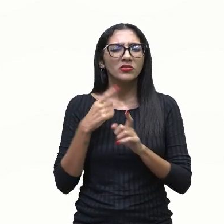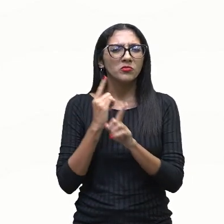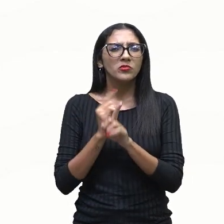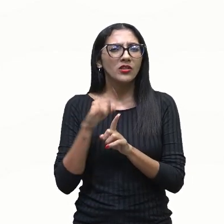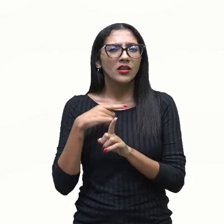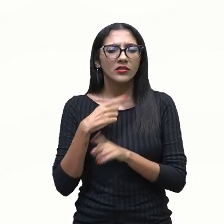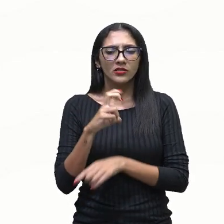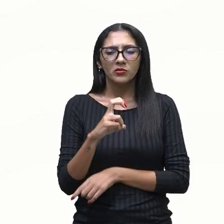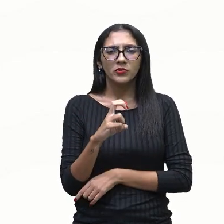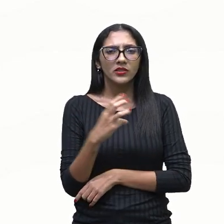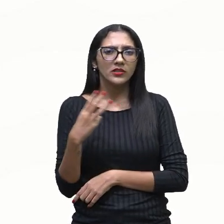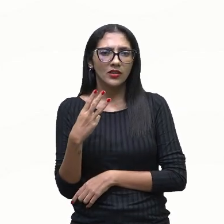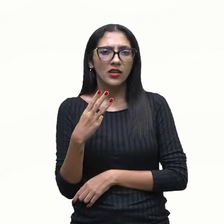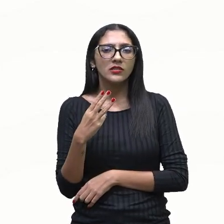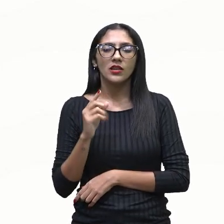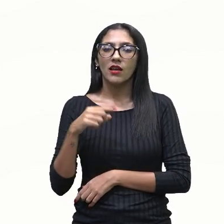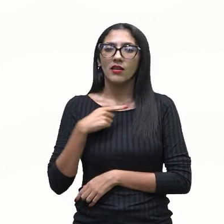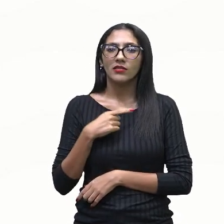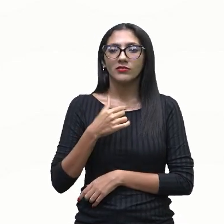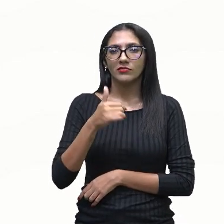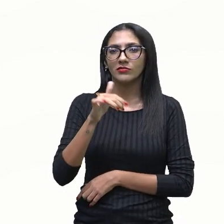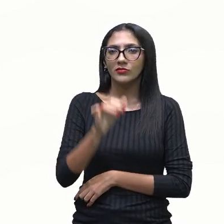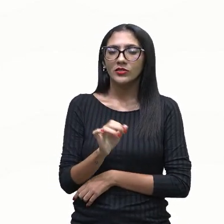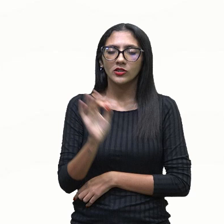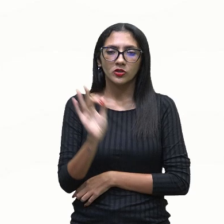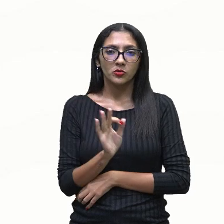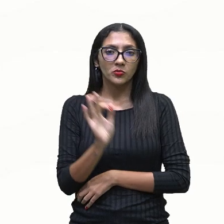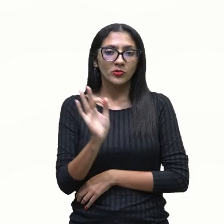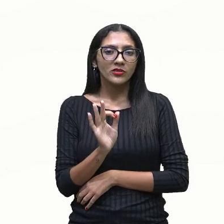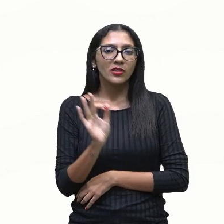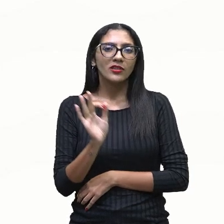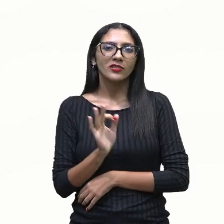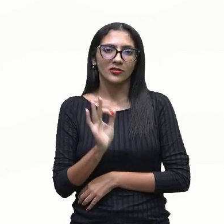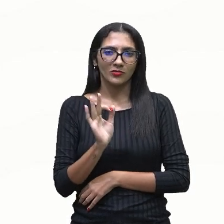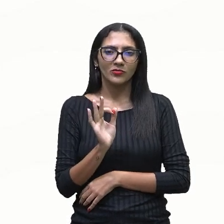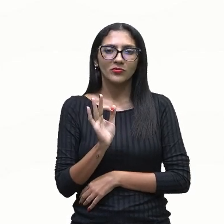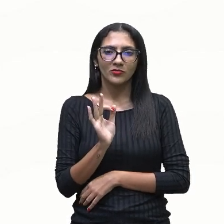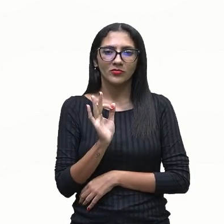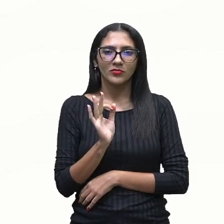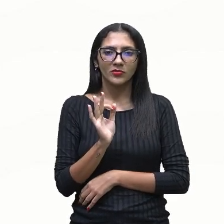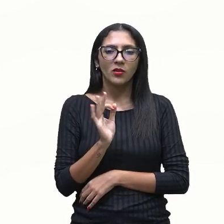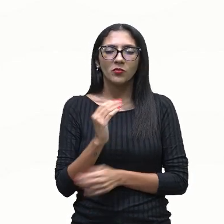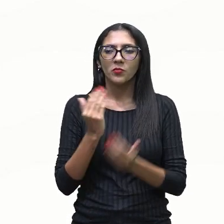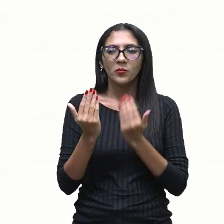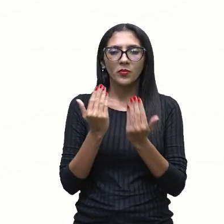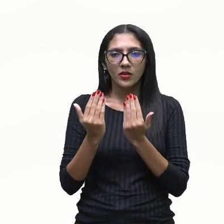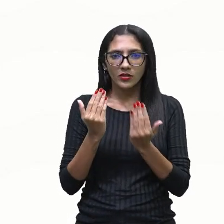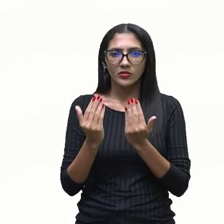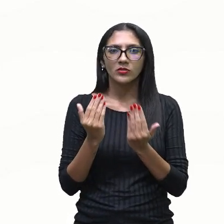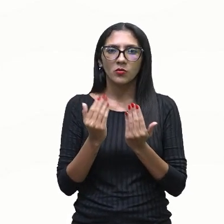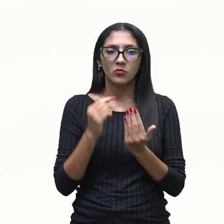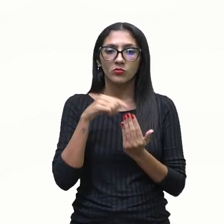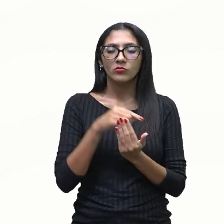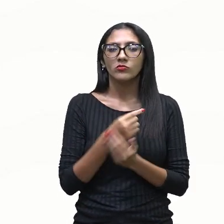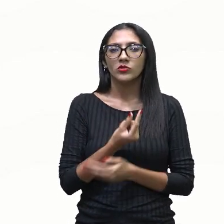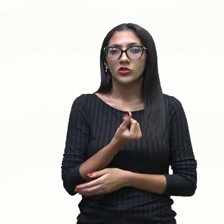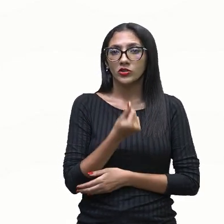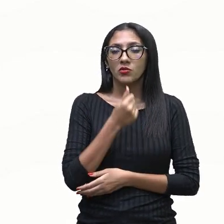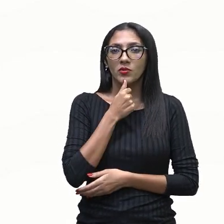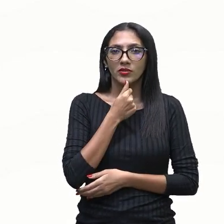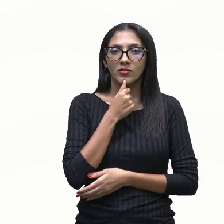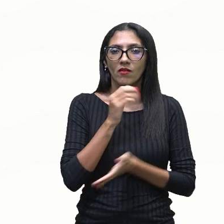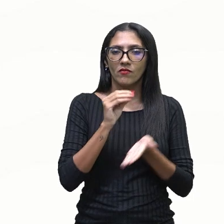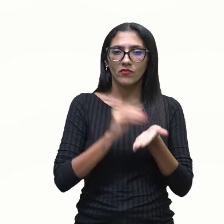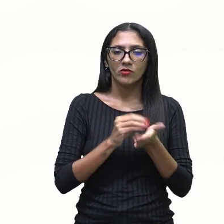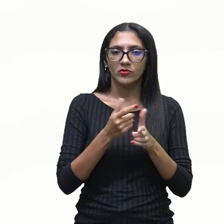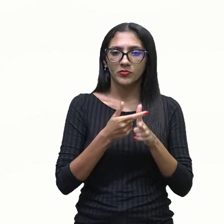É justamente os 10% em relação aos 530. Então, vamos lá. Qual vai ser